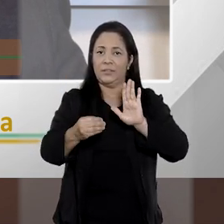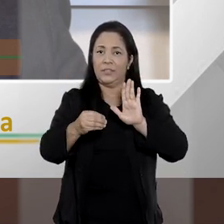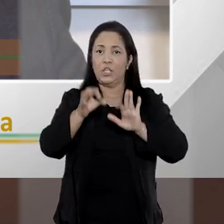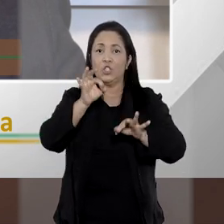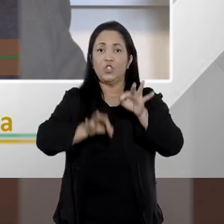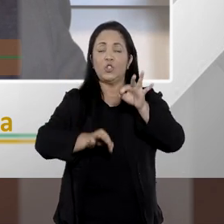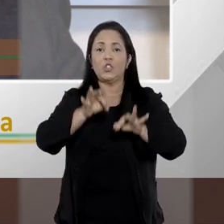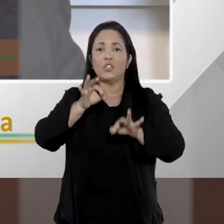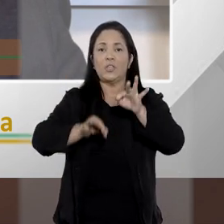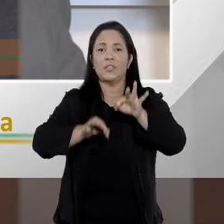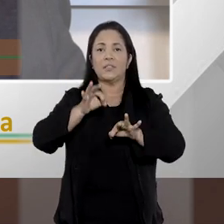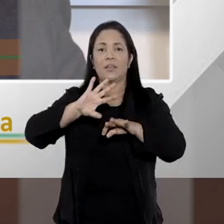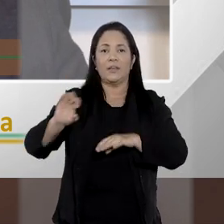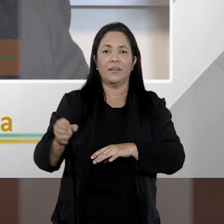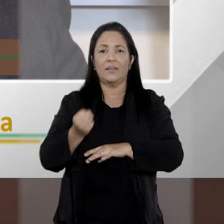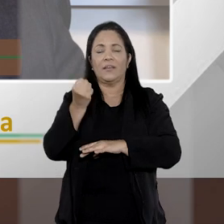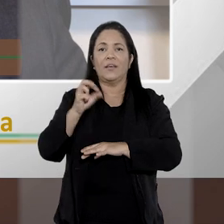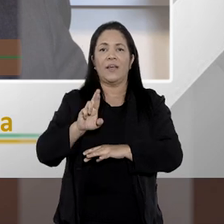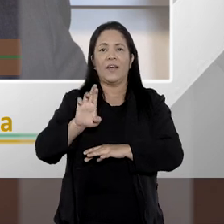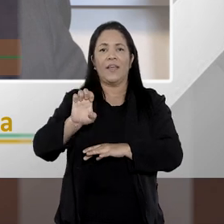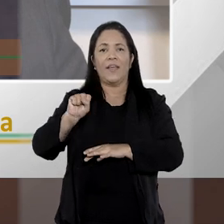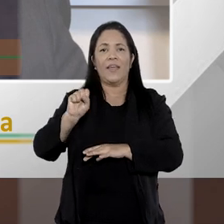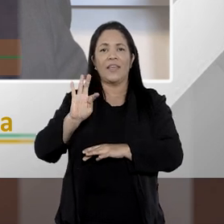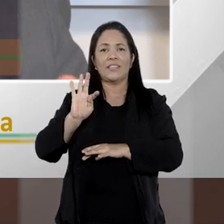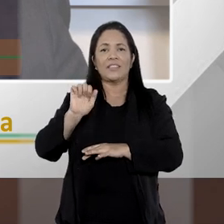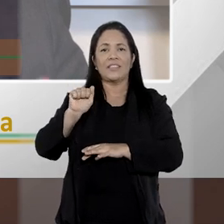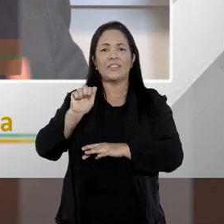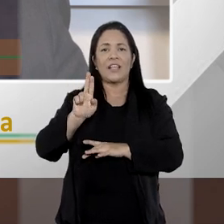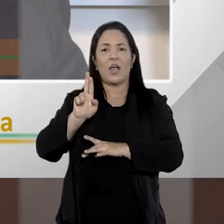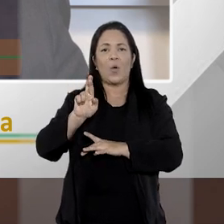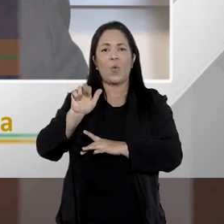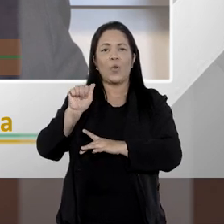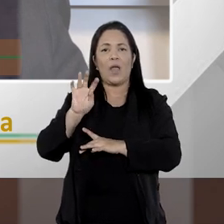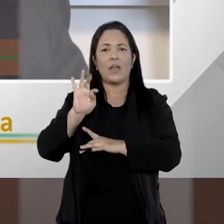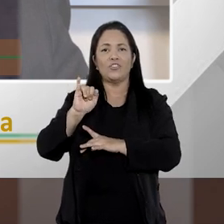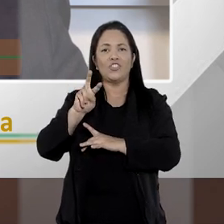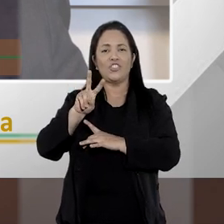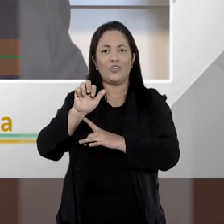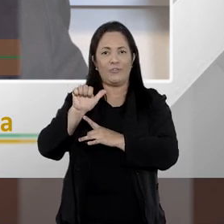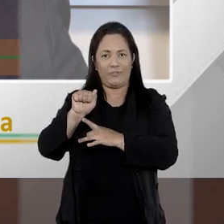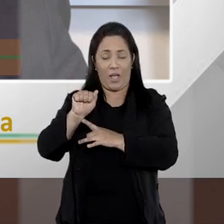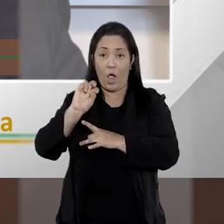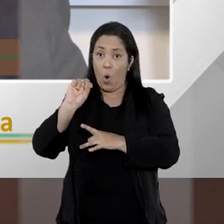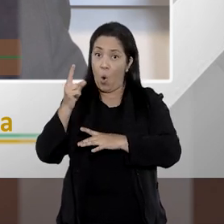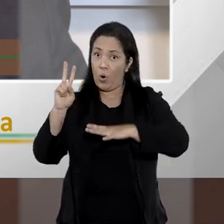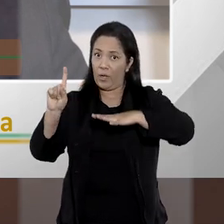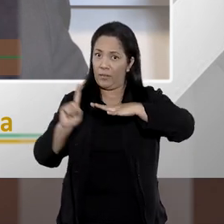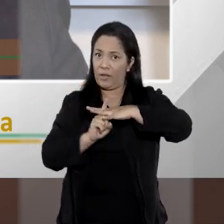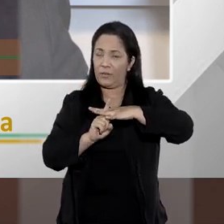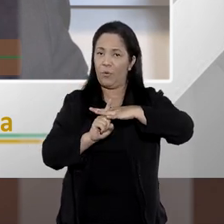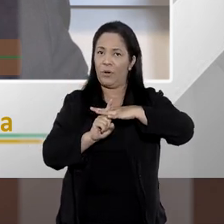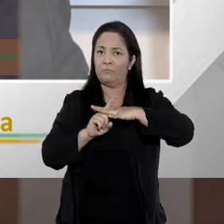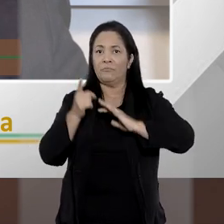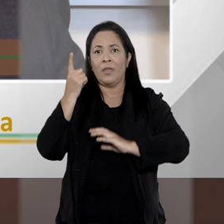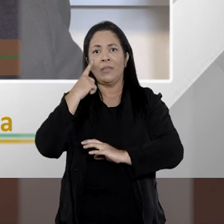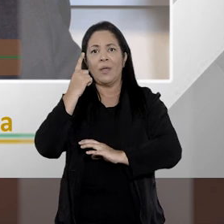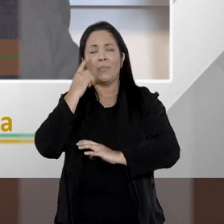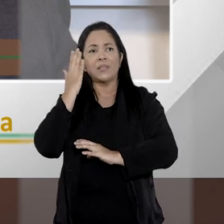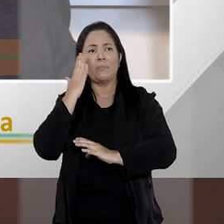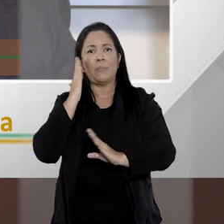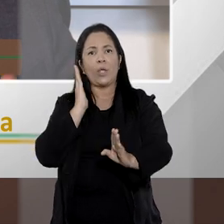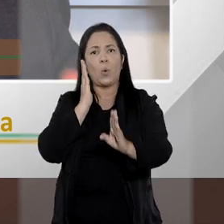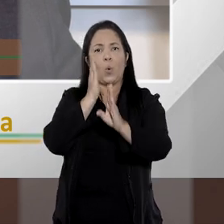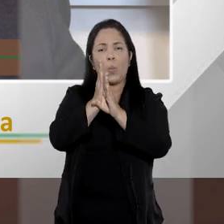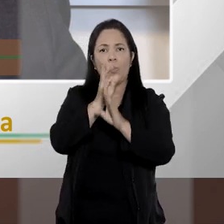de justiça restaurativa ou modelo integrador, onde inclusive se prescinde do processo para se chegar a uma solução que é